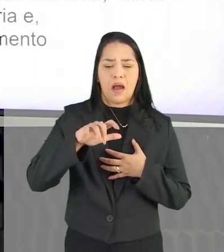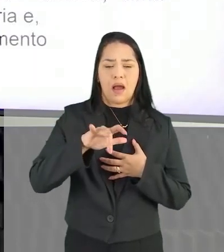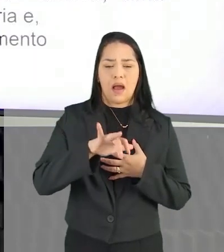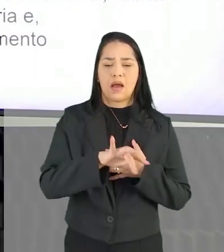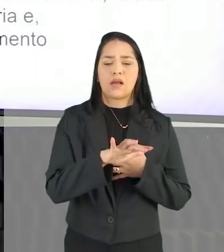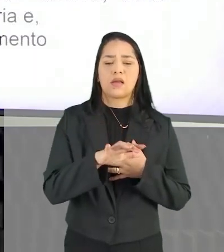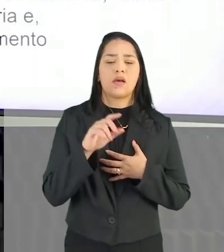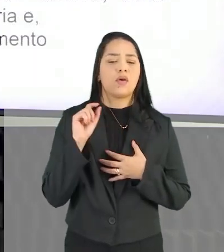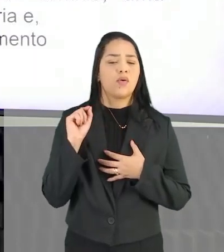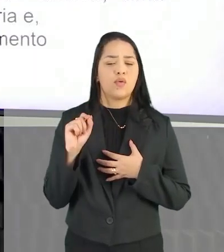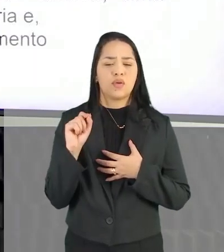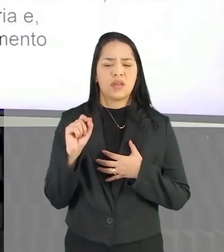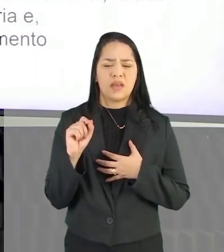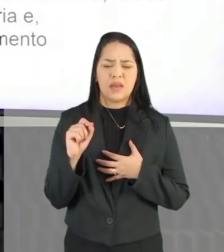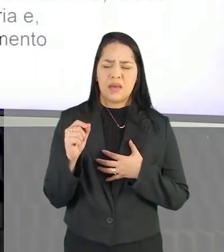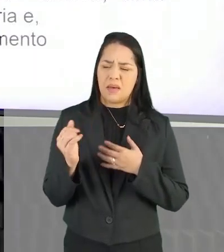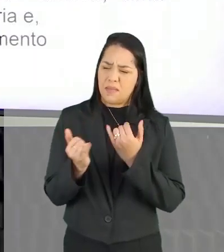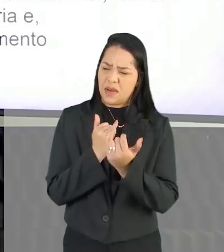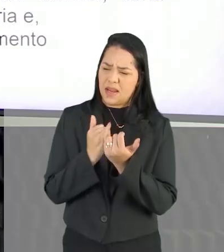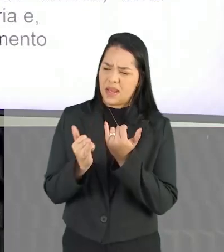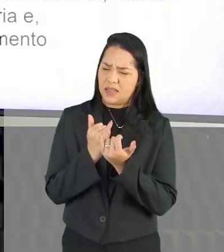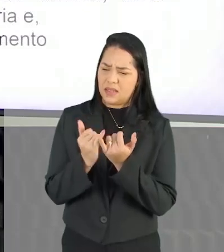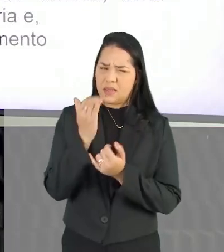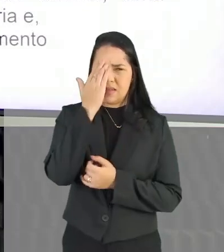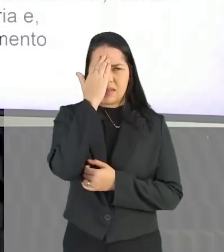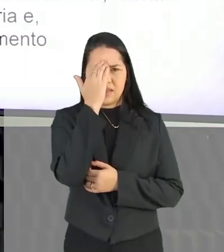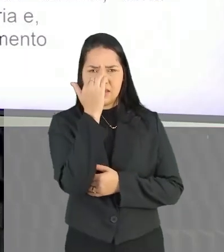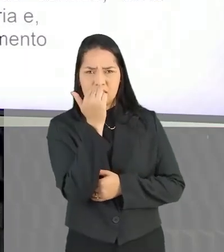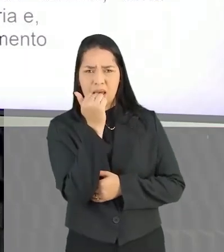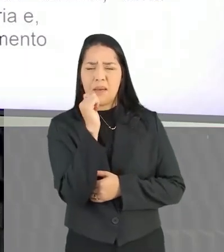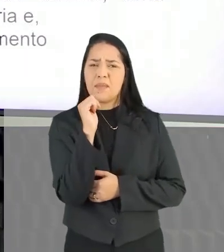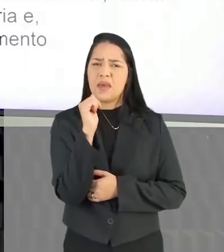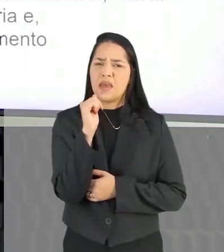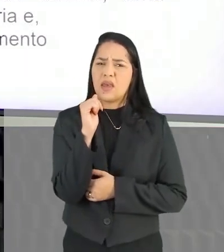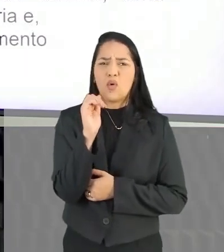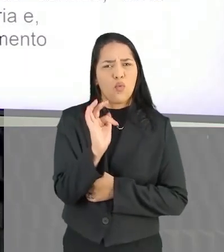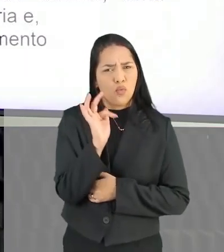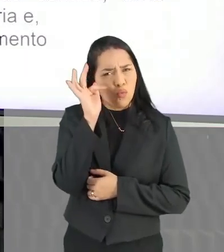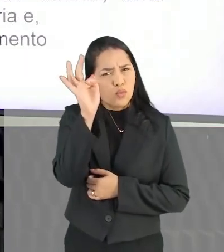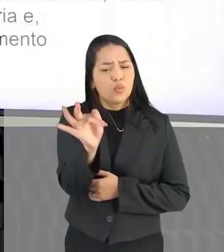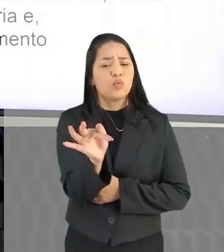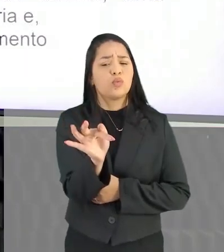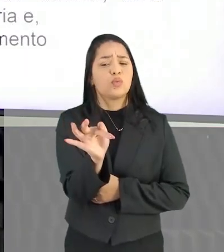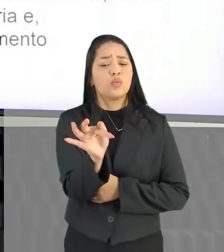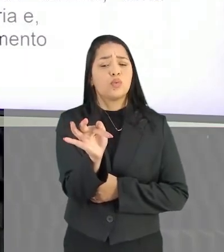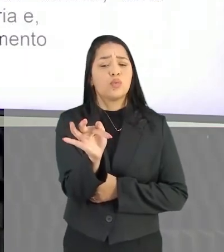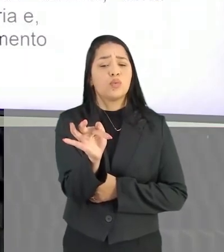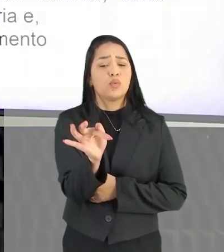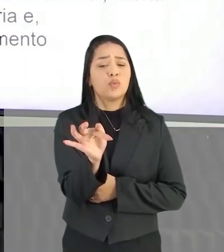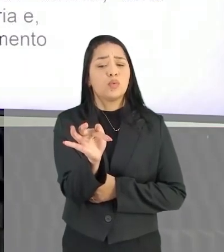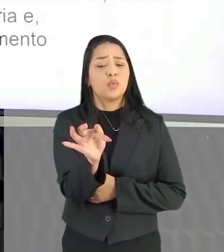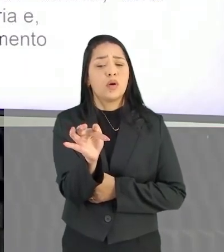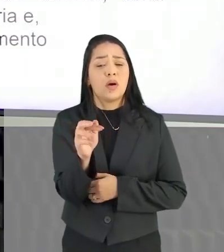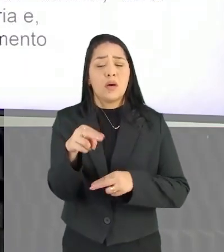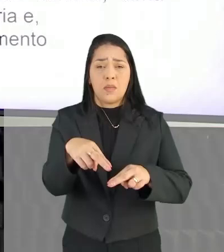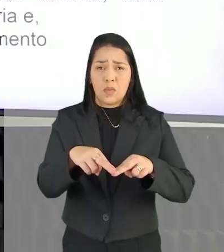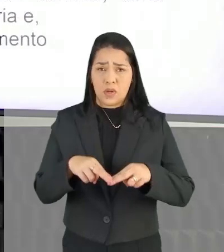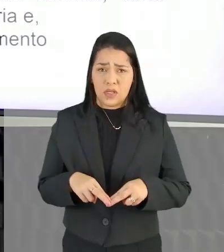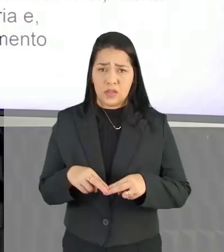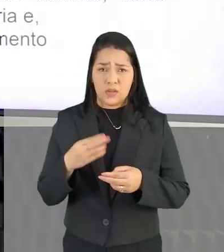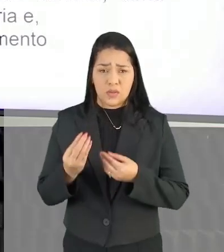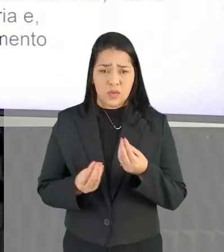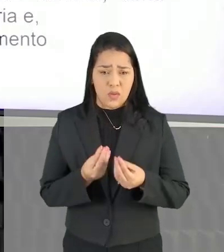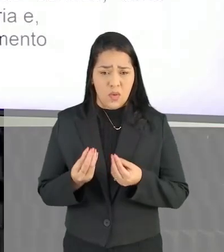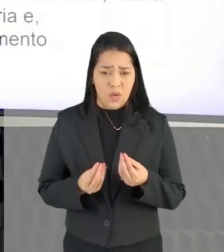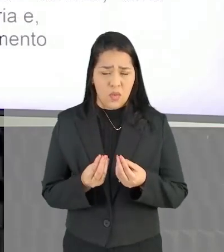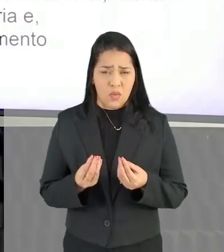sexto sentido, uma espécie de habilidade premonitória e, por isso, soa como